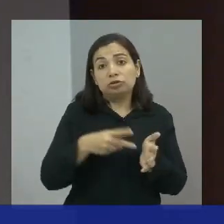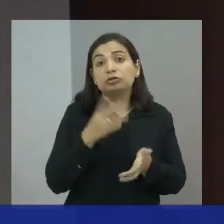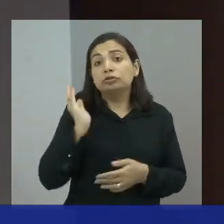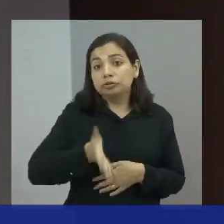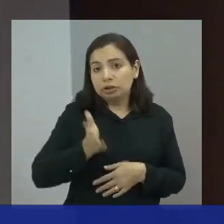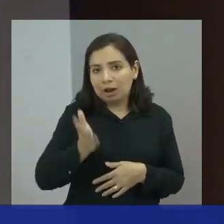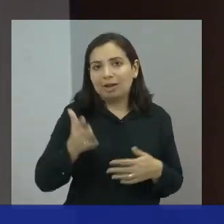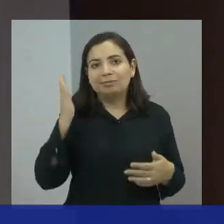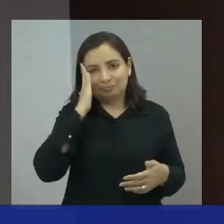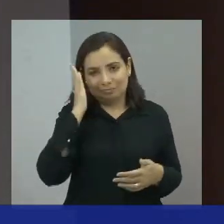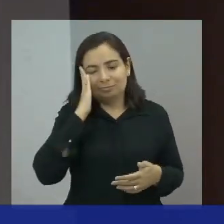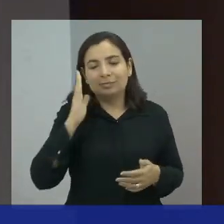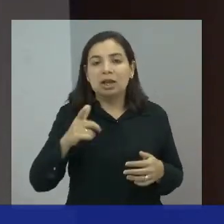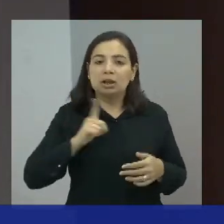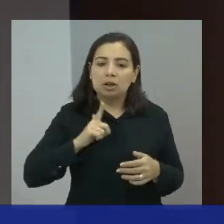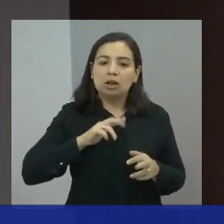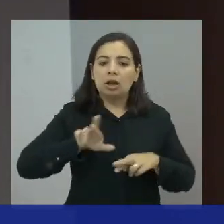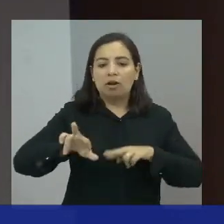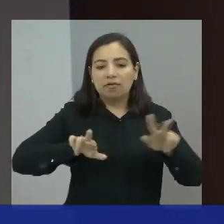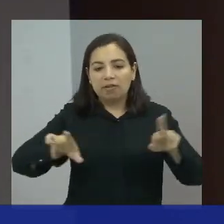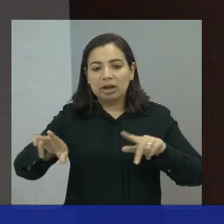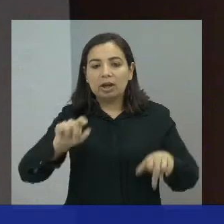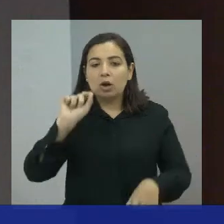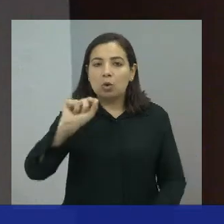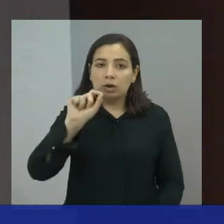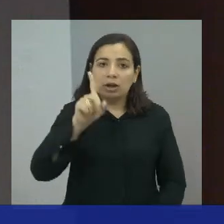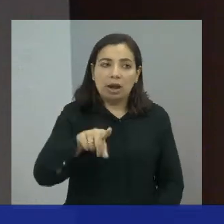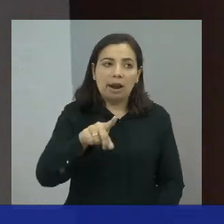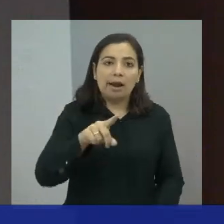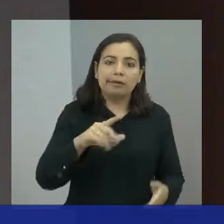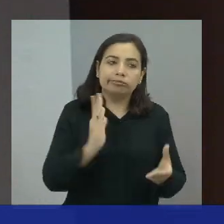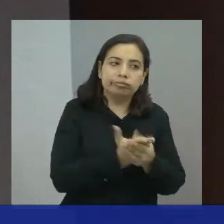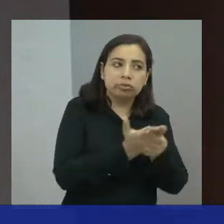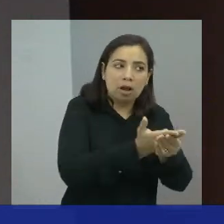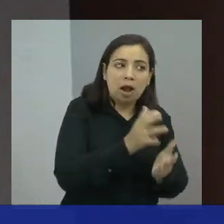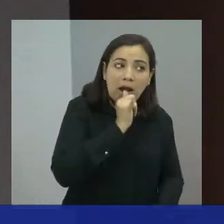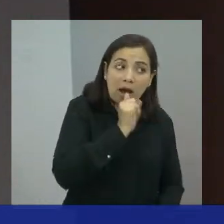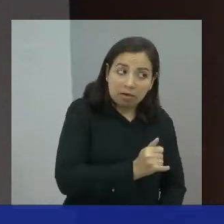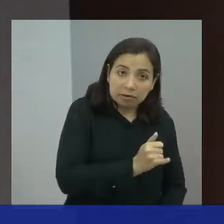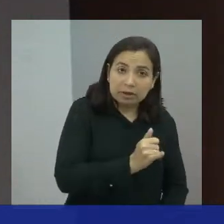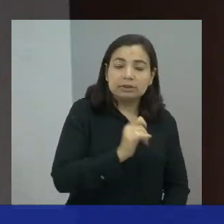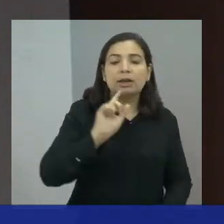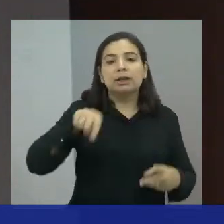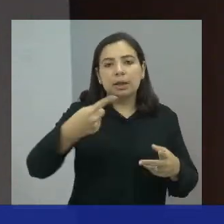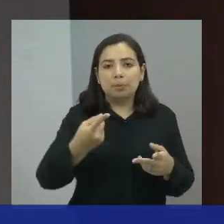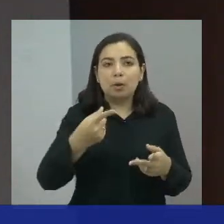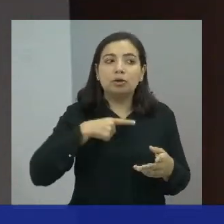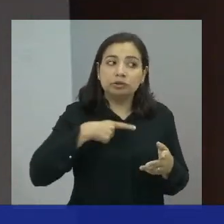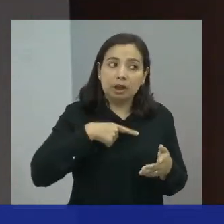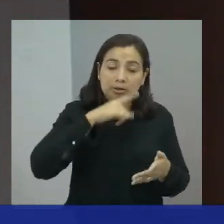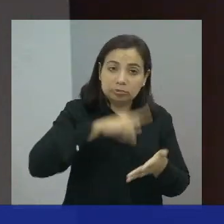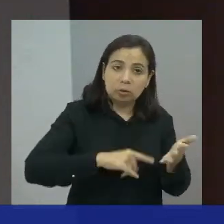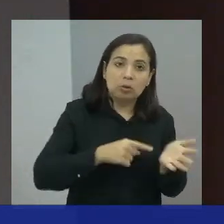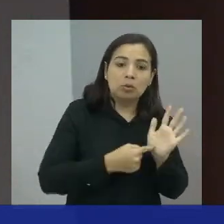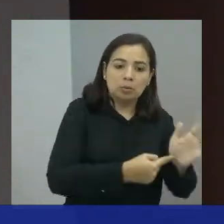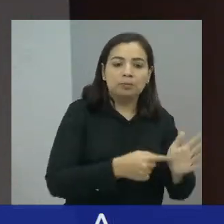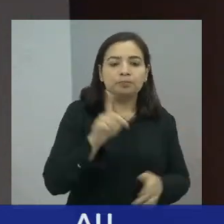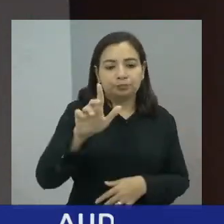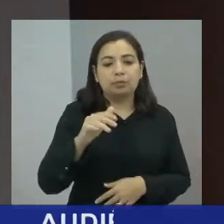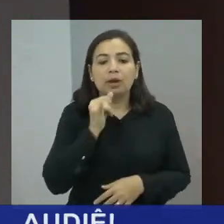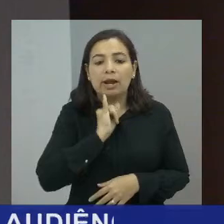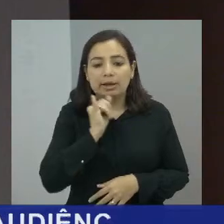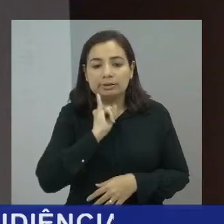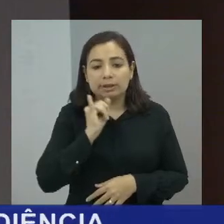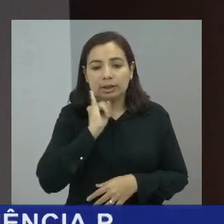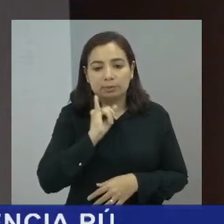Então, essas são as diferenças entre advertência e notificação. Vou dar um exemplo, o artigo